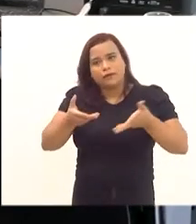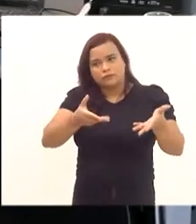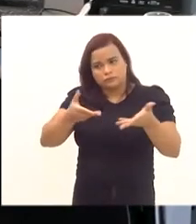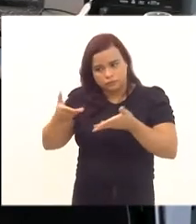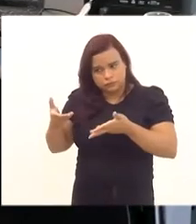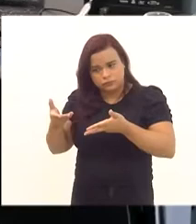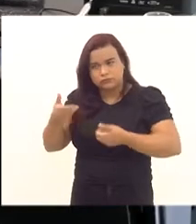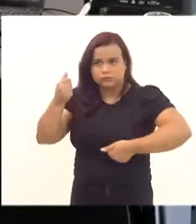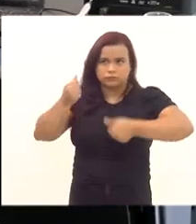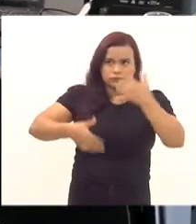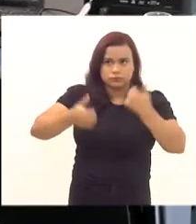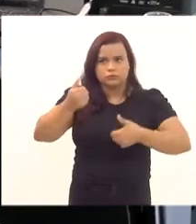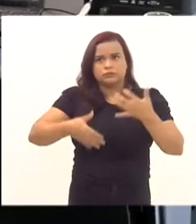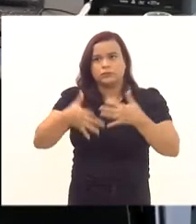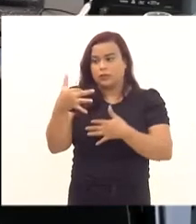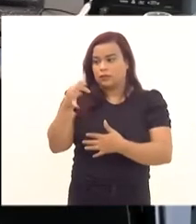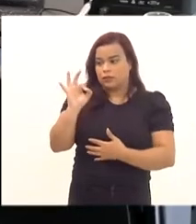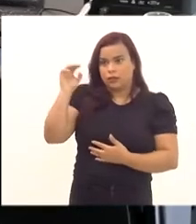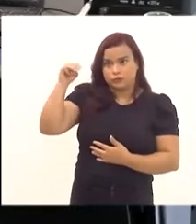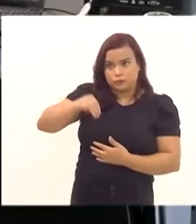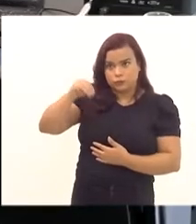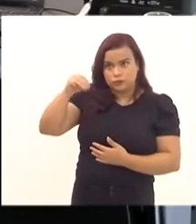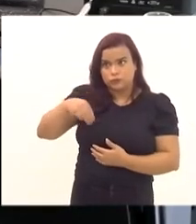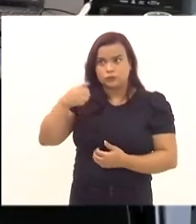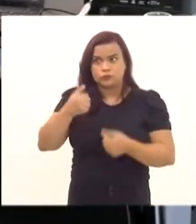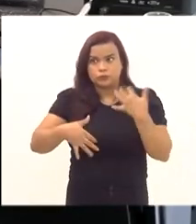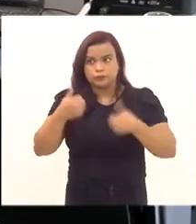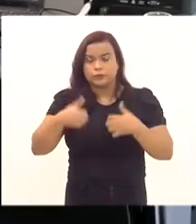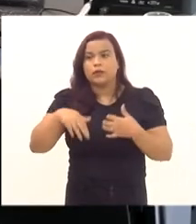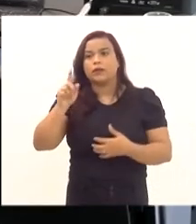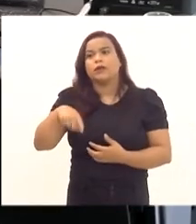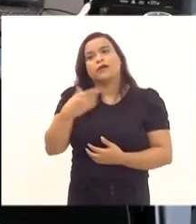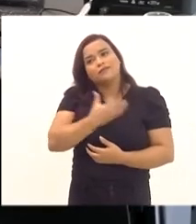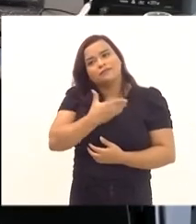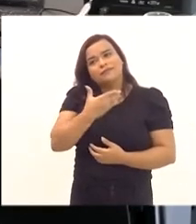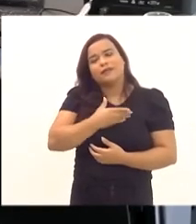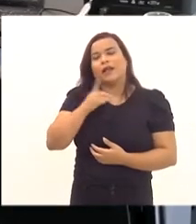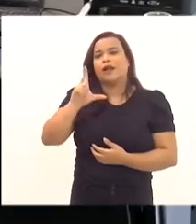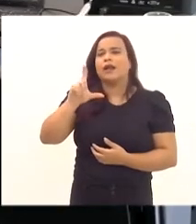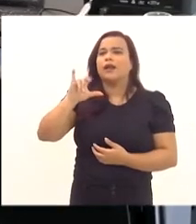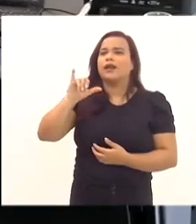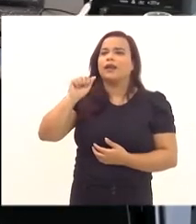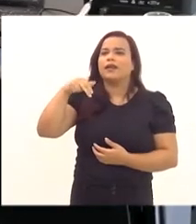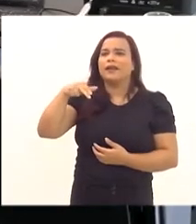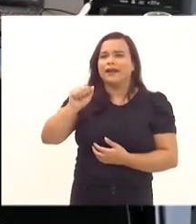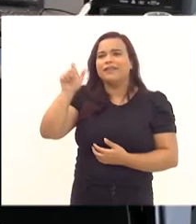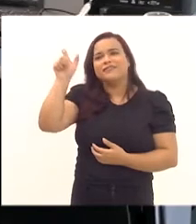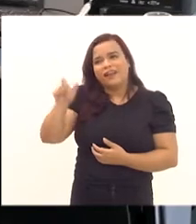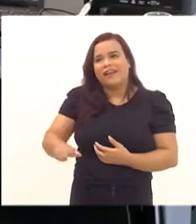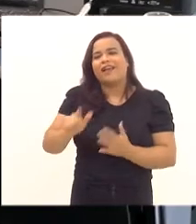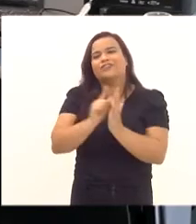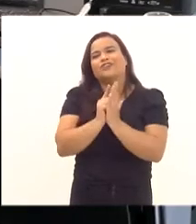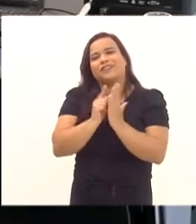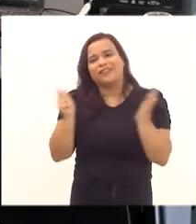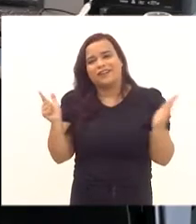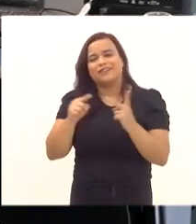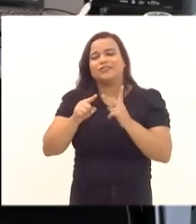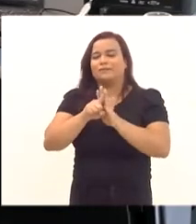usar a palavra por 10 minutos a nossa querida Eliana Milanez jornalista